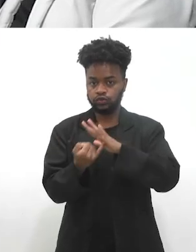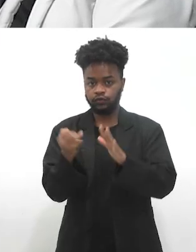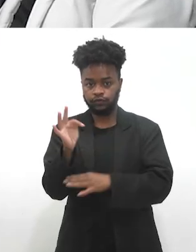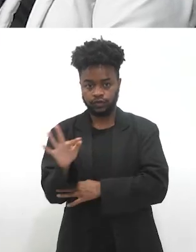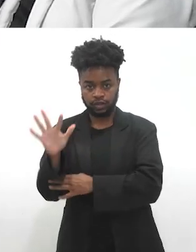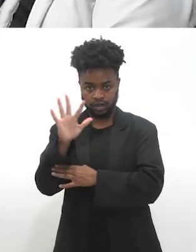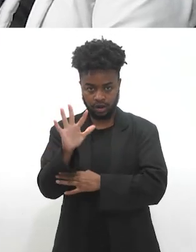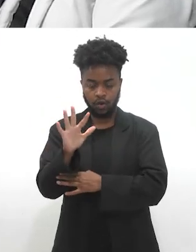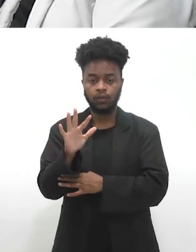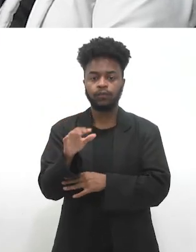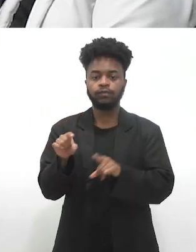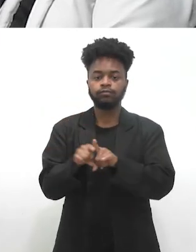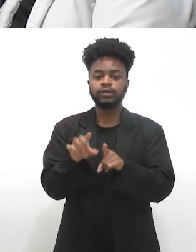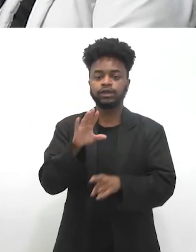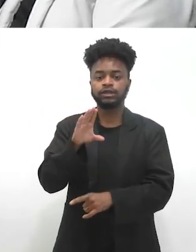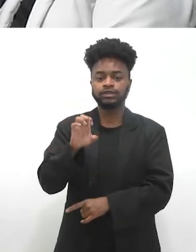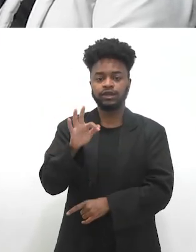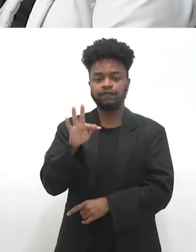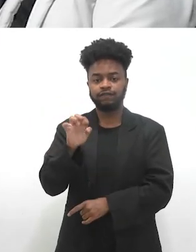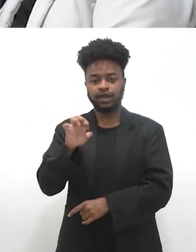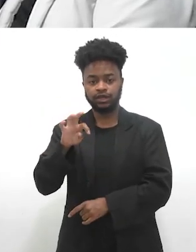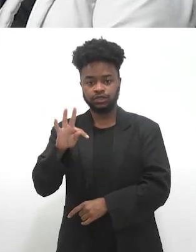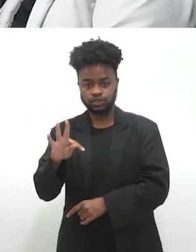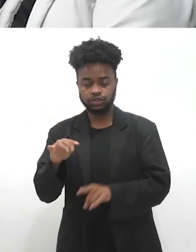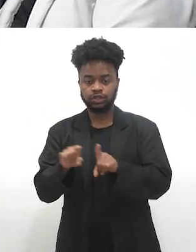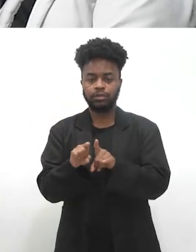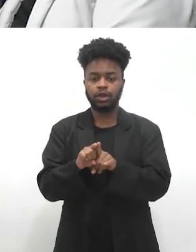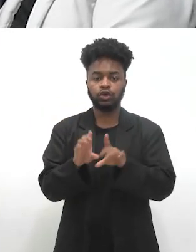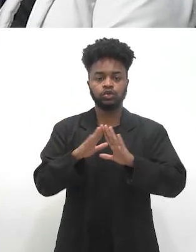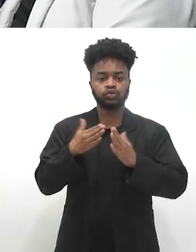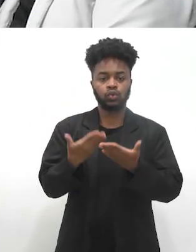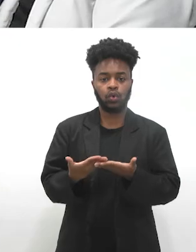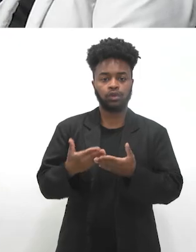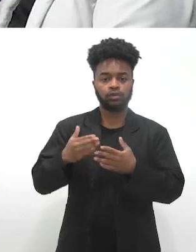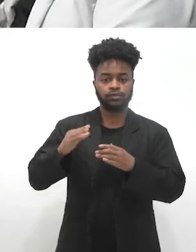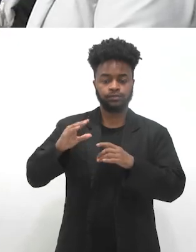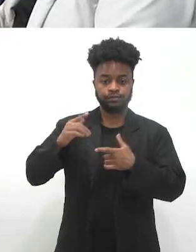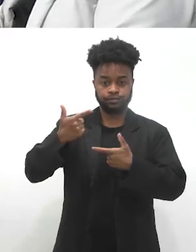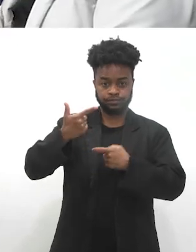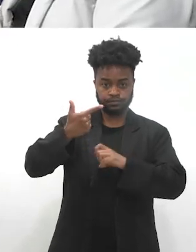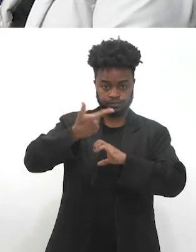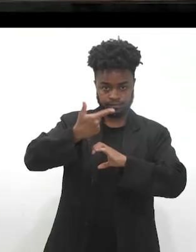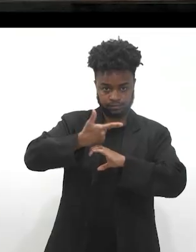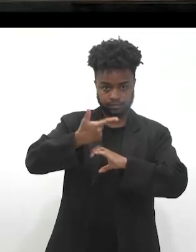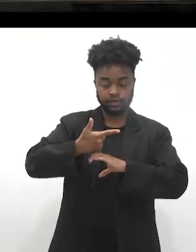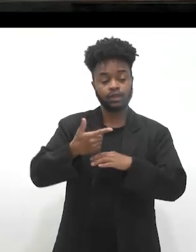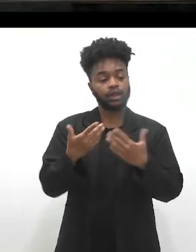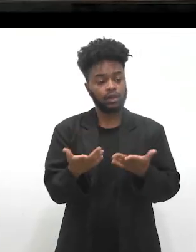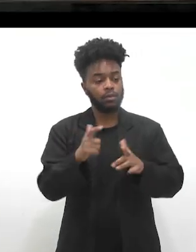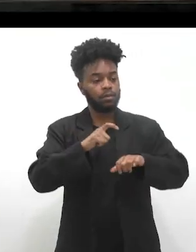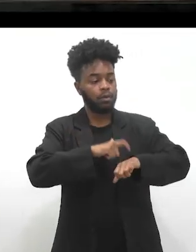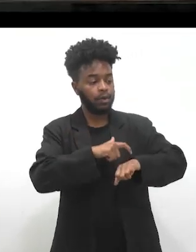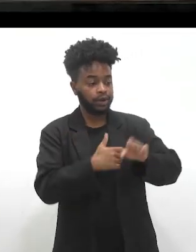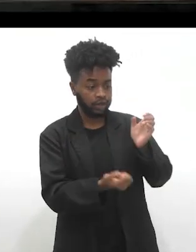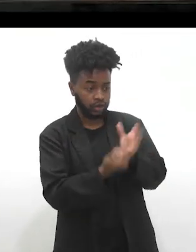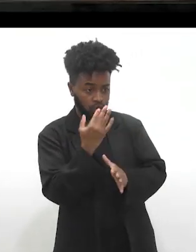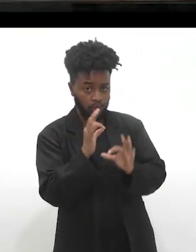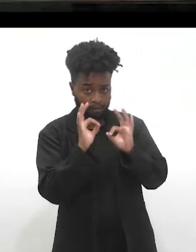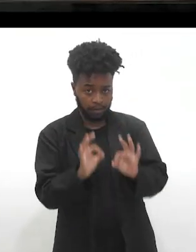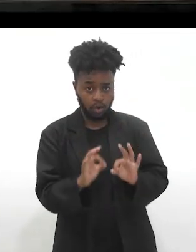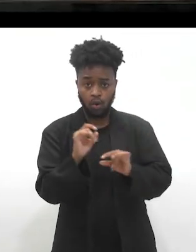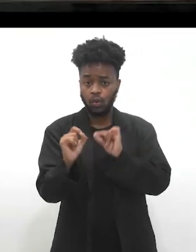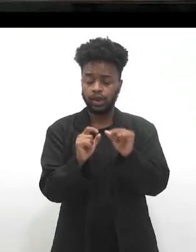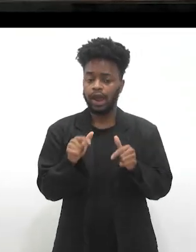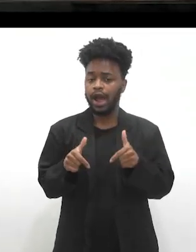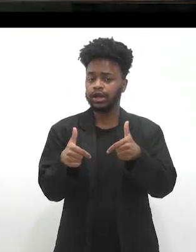Federal do Rio de Janeiro, o Cefet e o Colégio Pedro II. Desde a sua criação, a implantação, de fato, quais foram